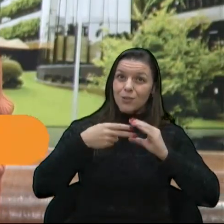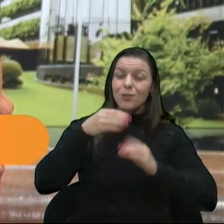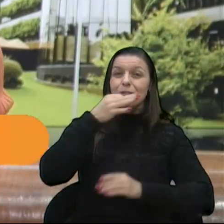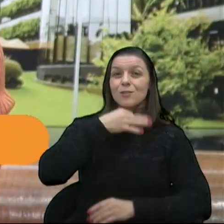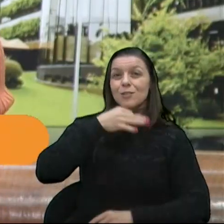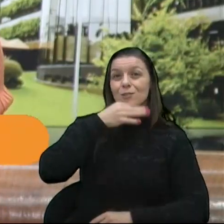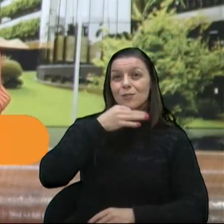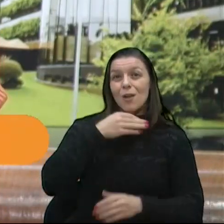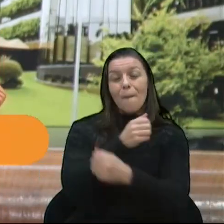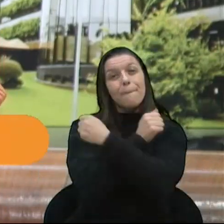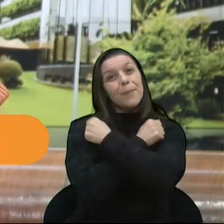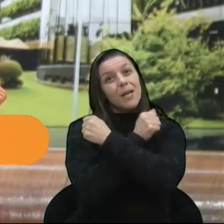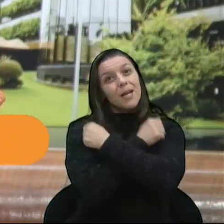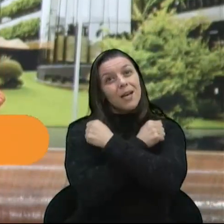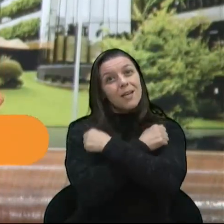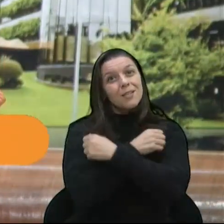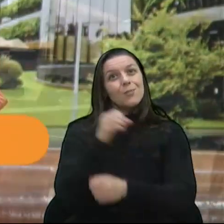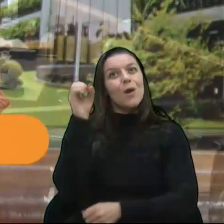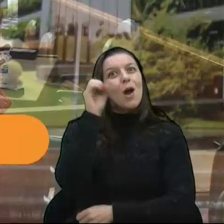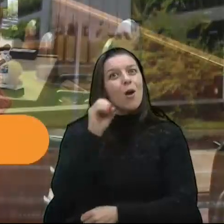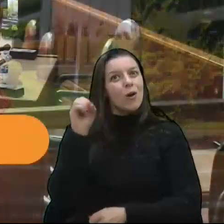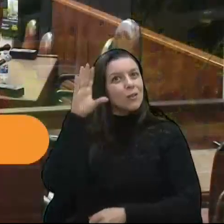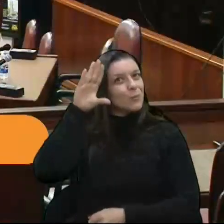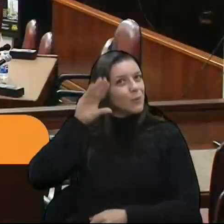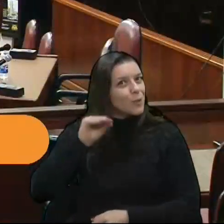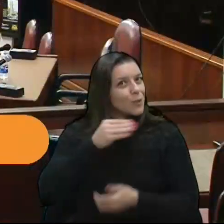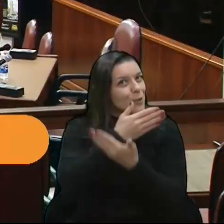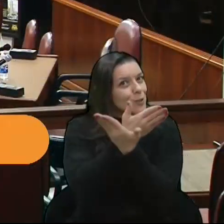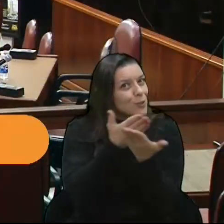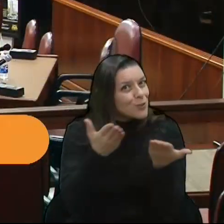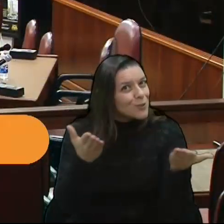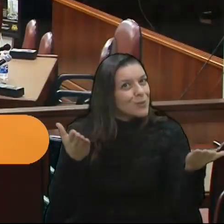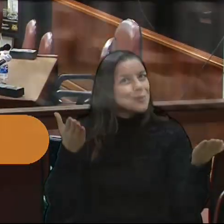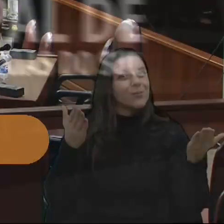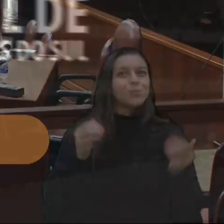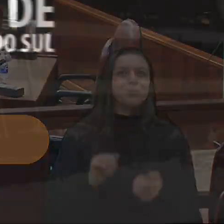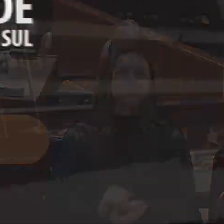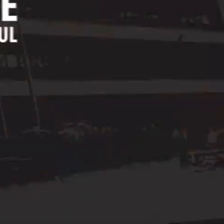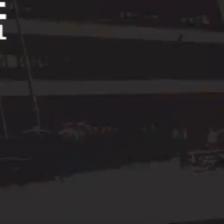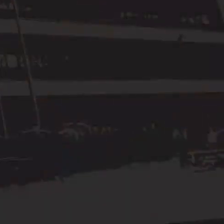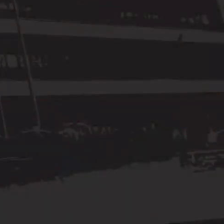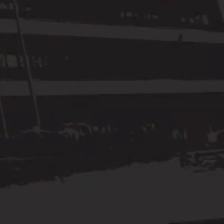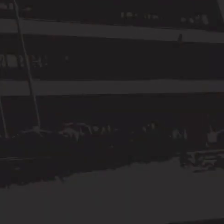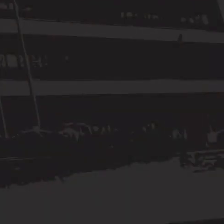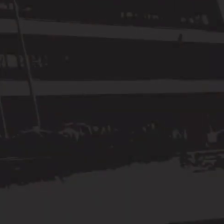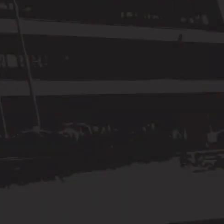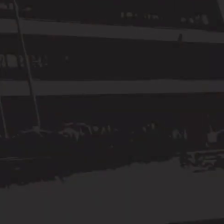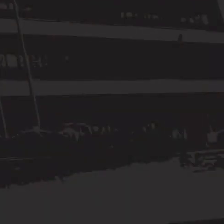grande abraço e uma ótima noite a todos.